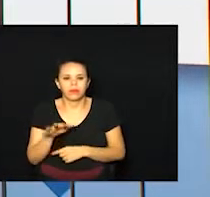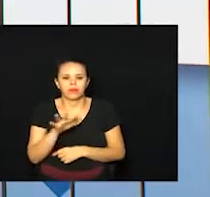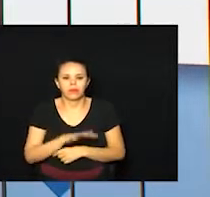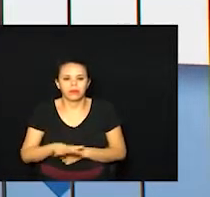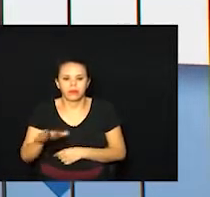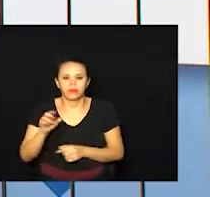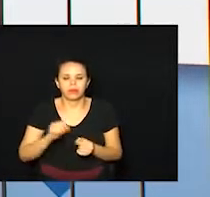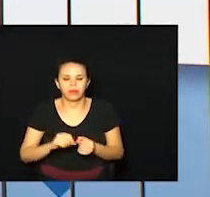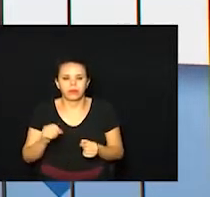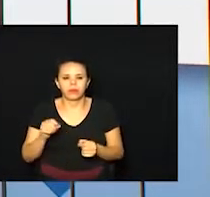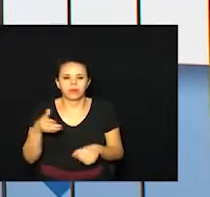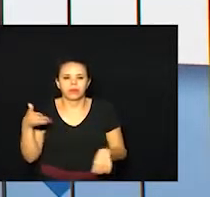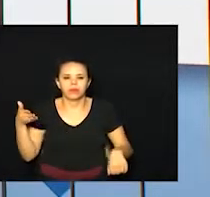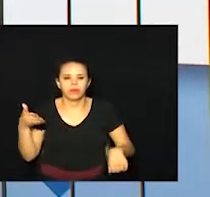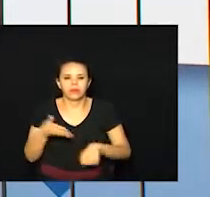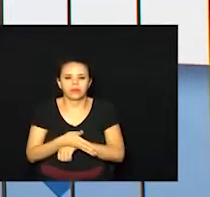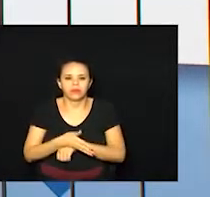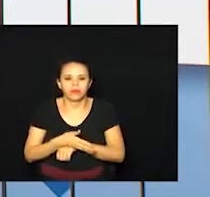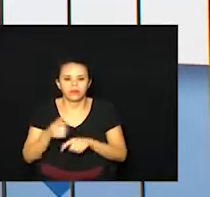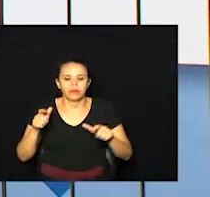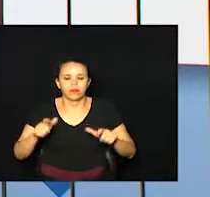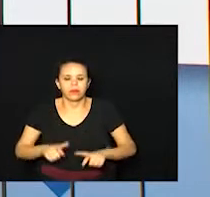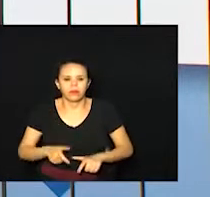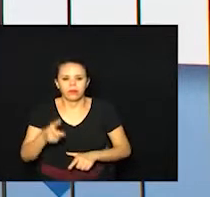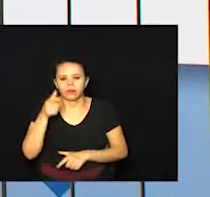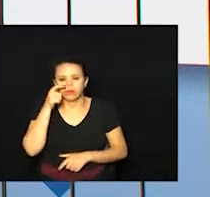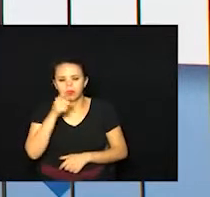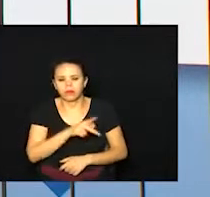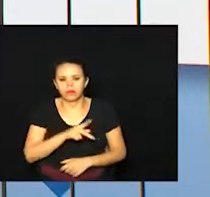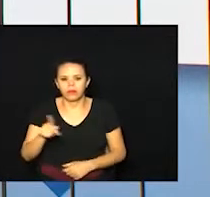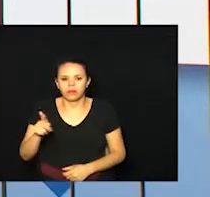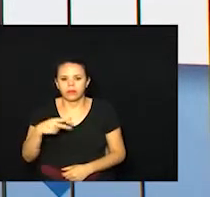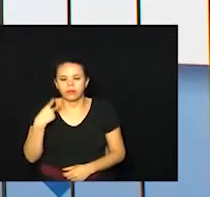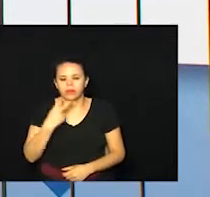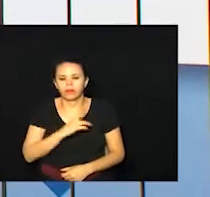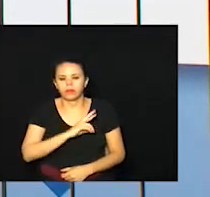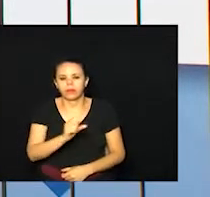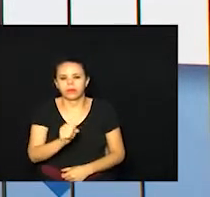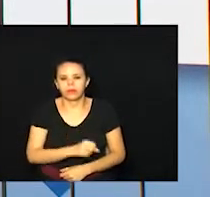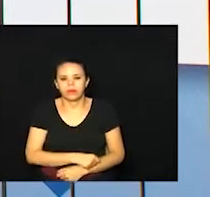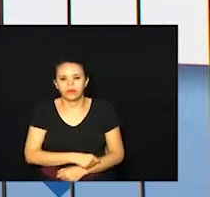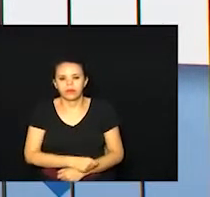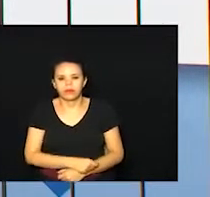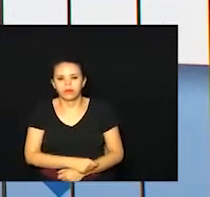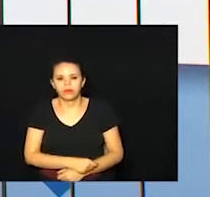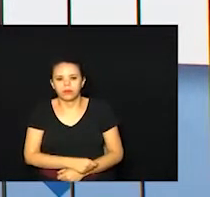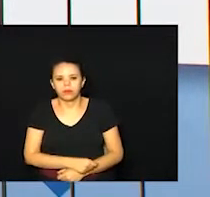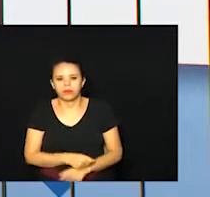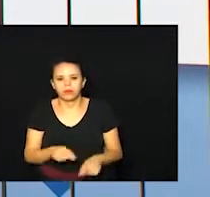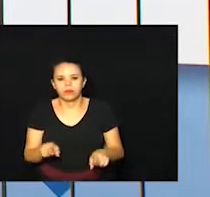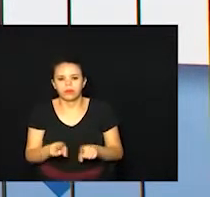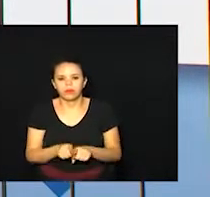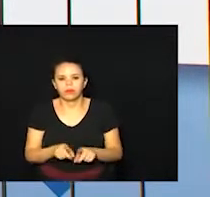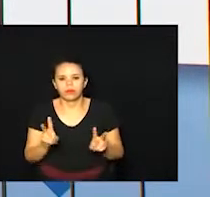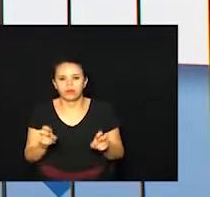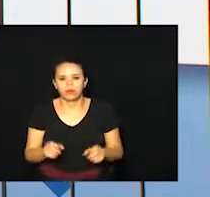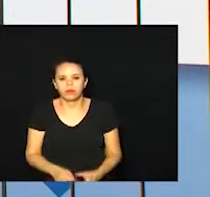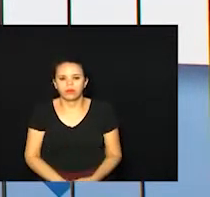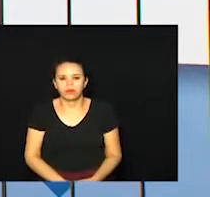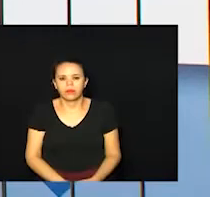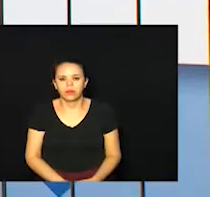que fez até visitas lá no local. O presidente é o vereador Luiz Rossini e ele também falou com a nossa